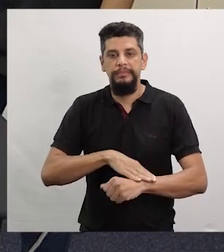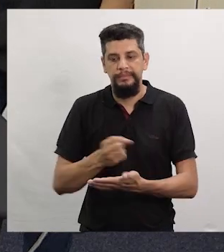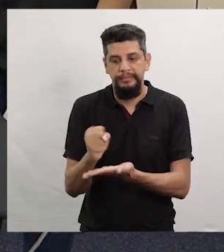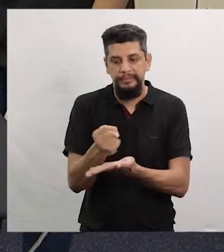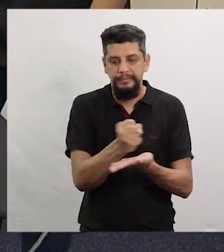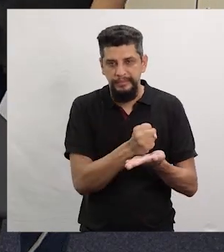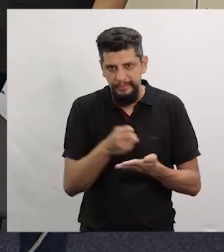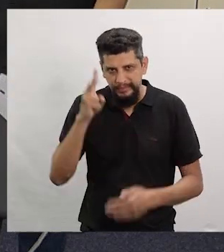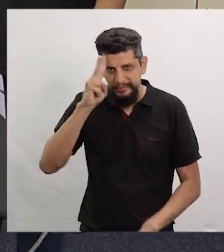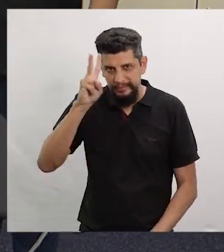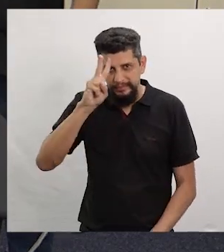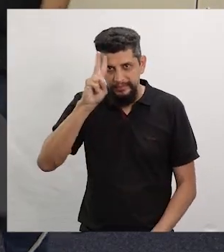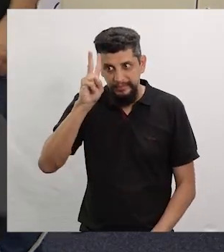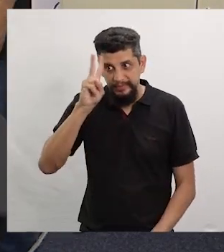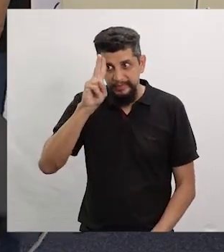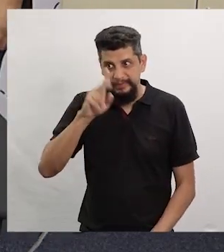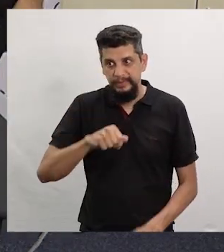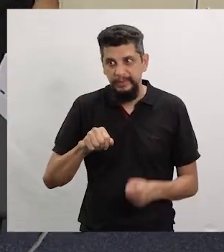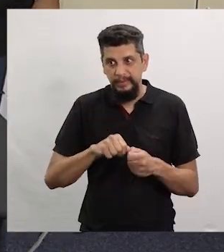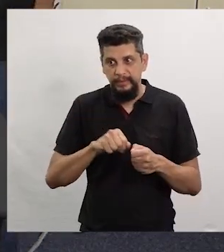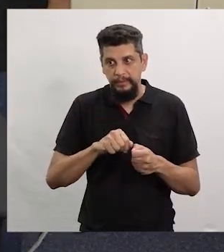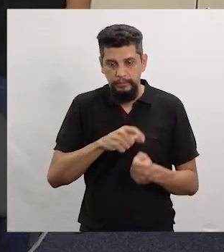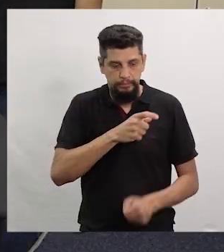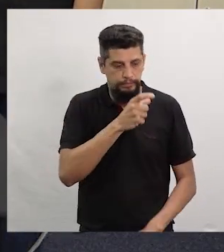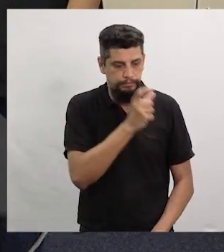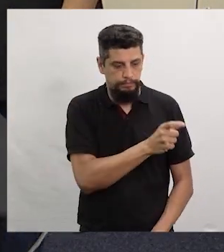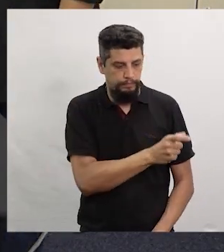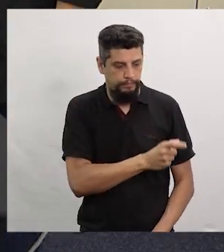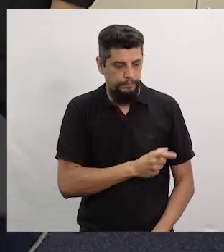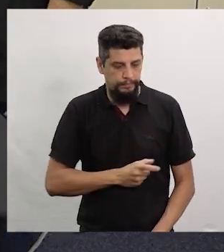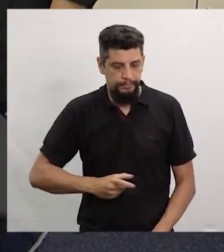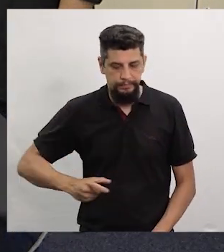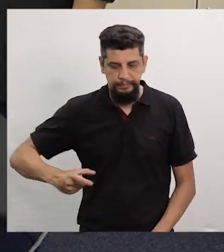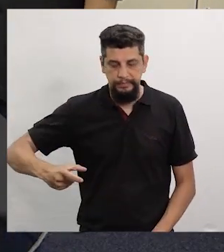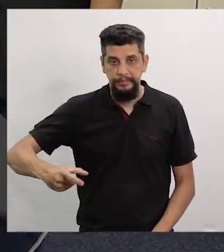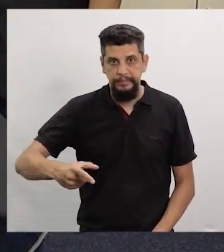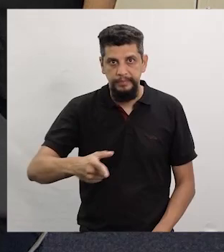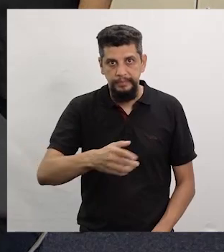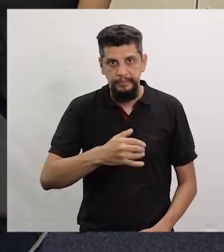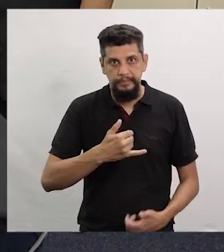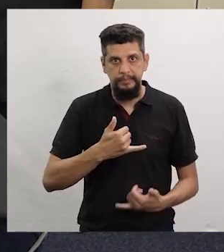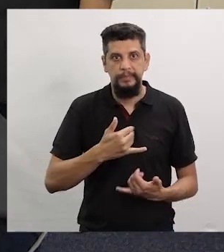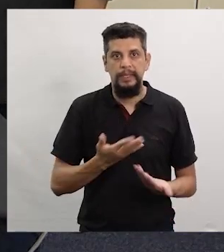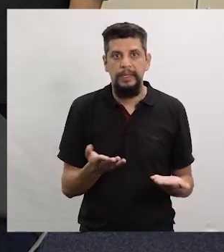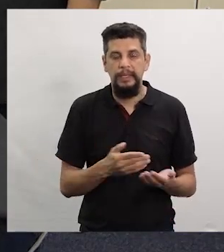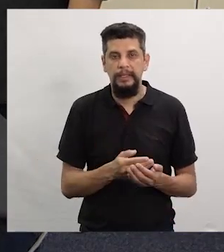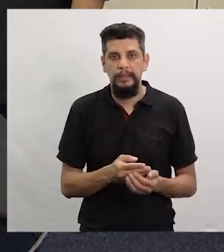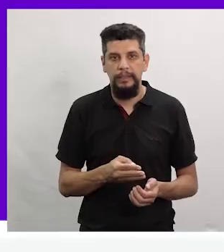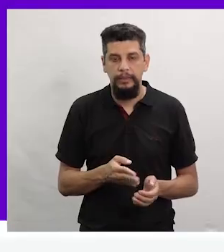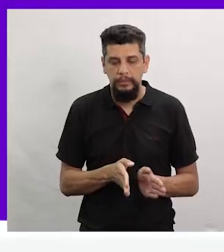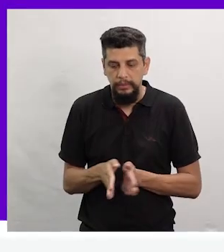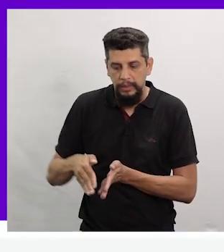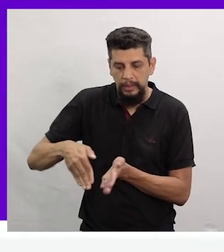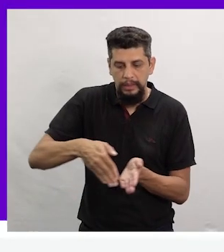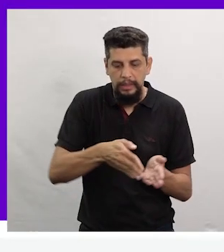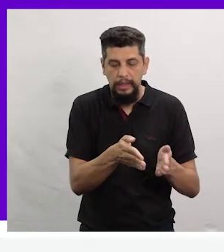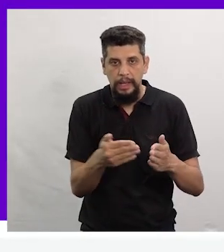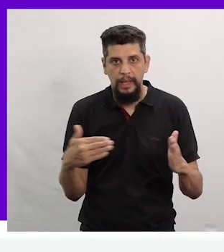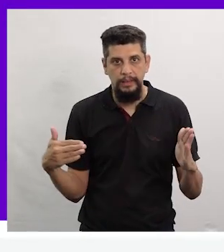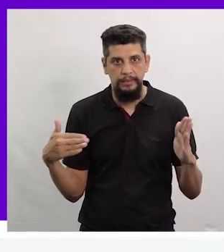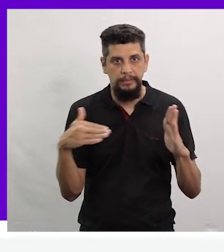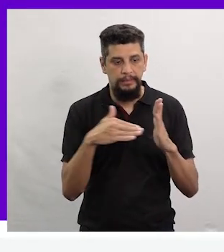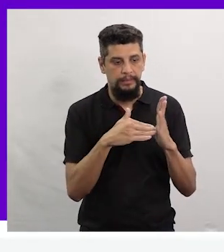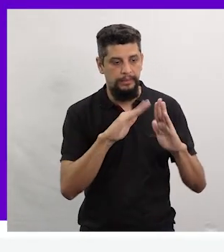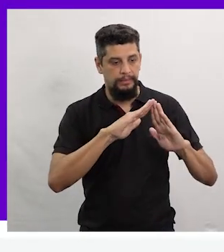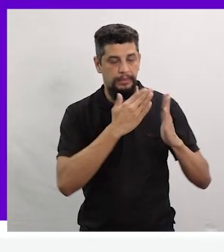tão vendo que nós já Montamos aqui né professora Fábia então é o jogo da nossa trilha até a escola